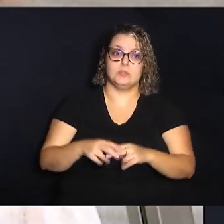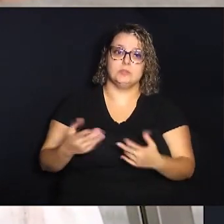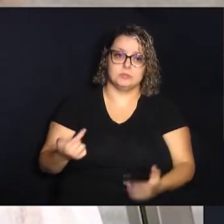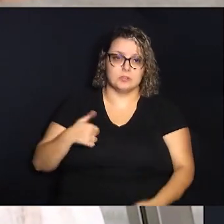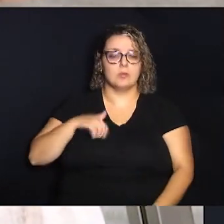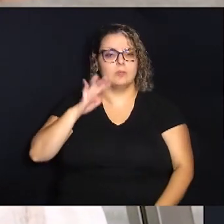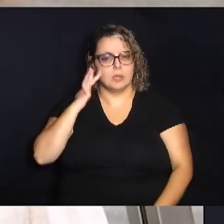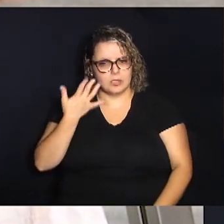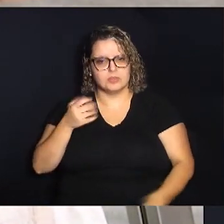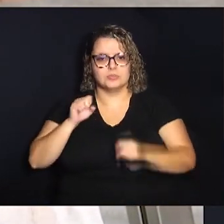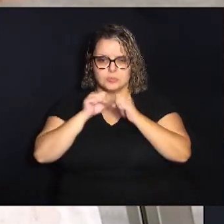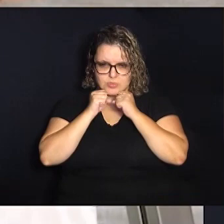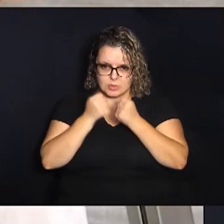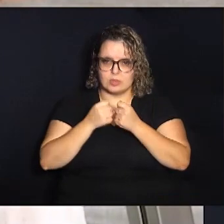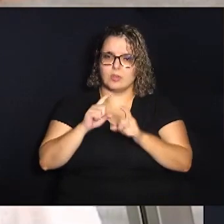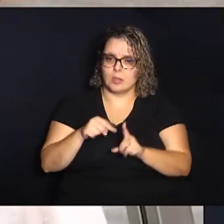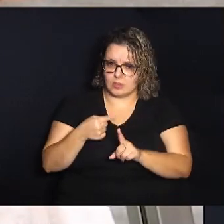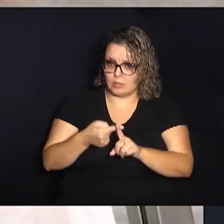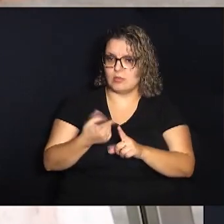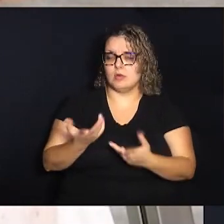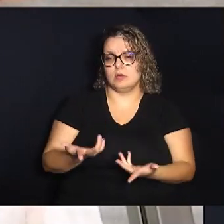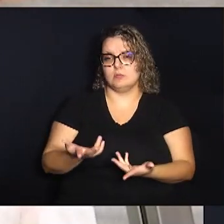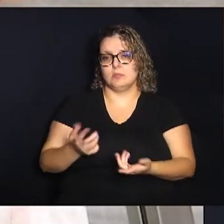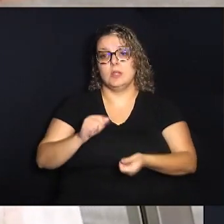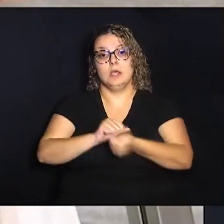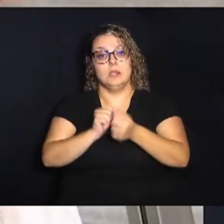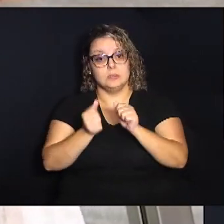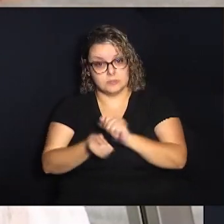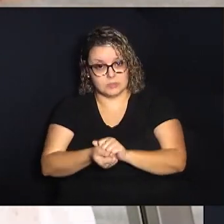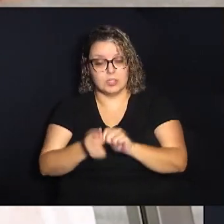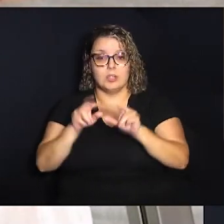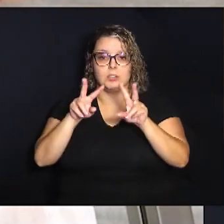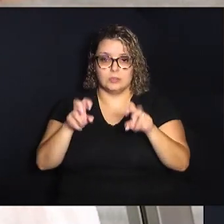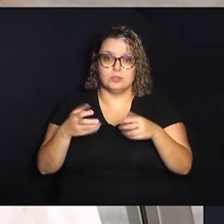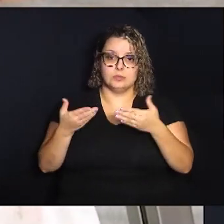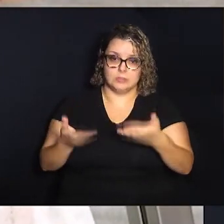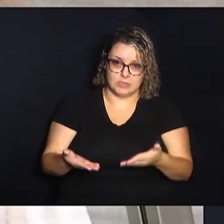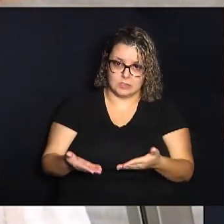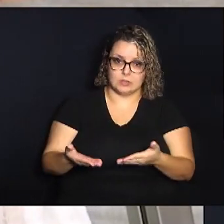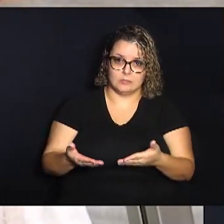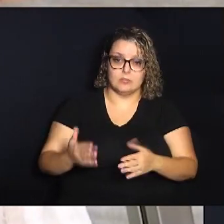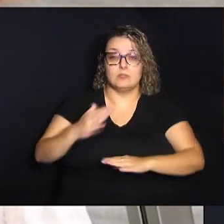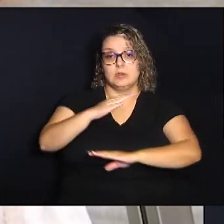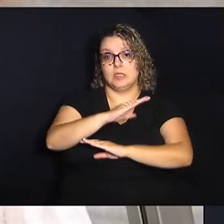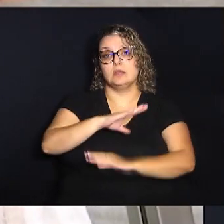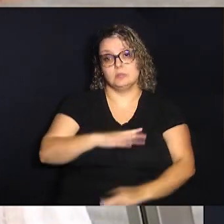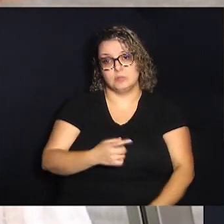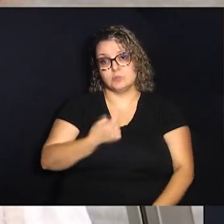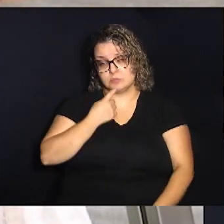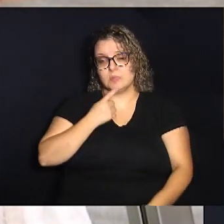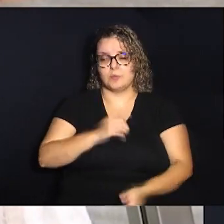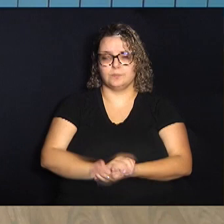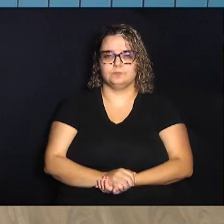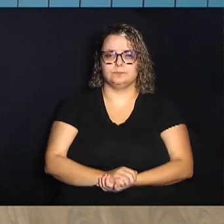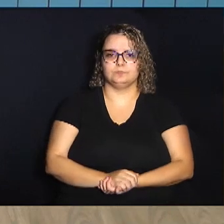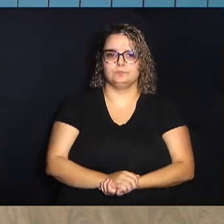que o seminário foi positivo para recolocar o tema aqui para a Câmara Municipal.